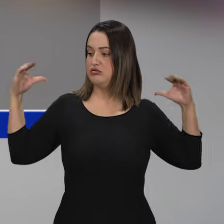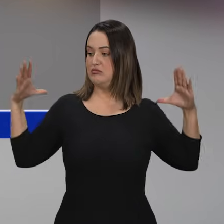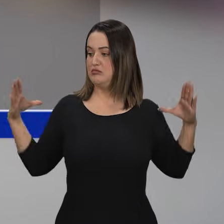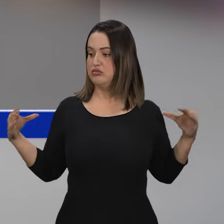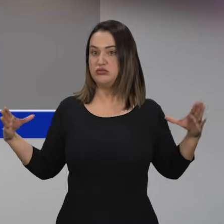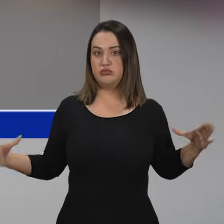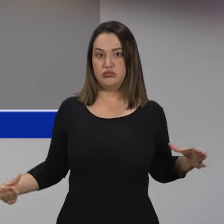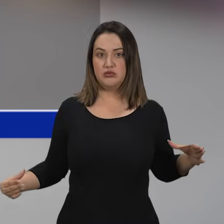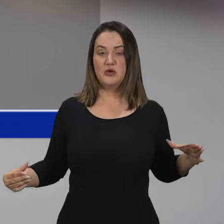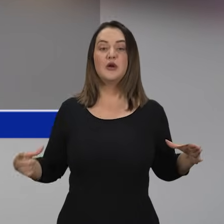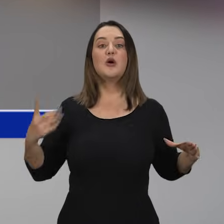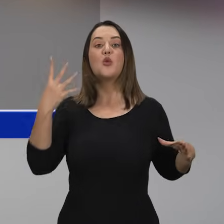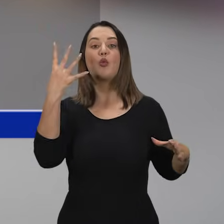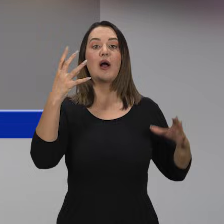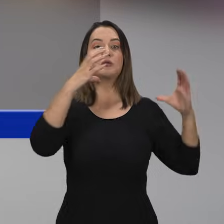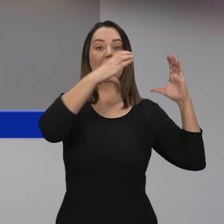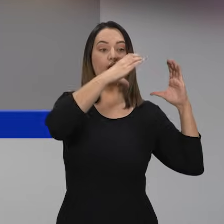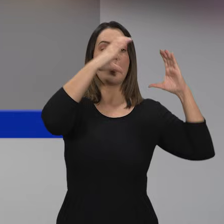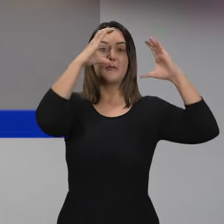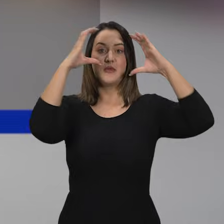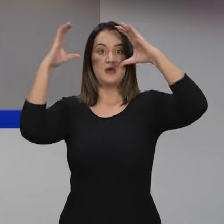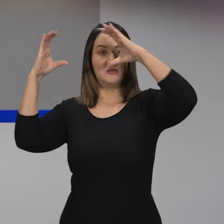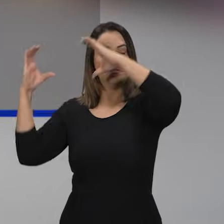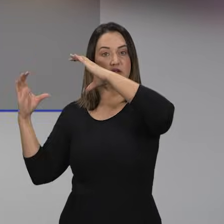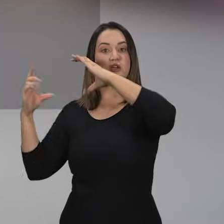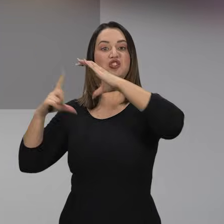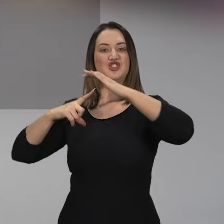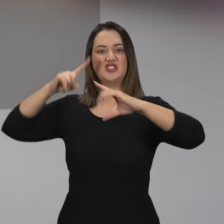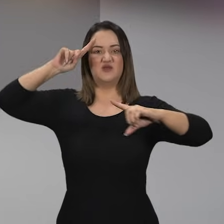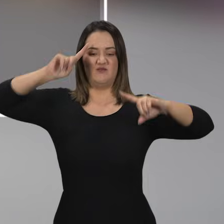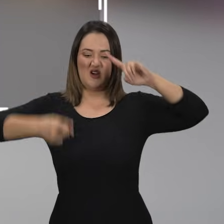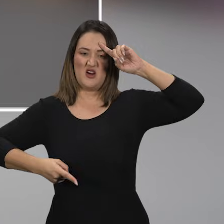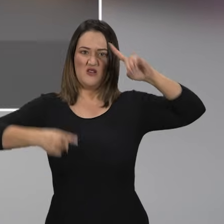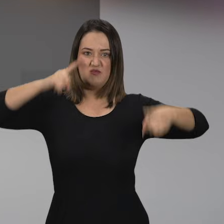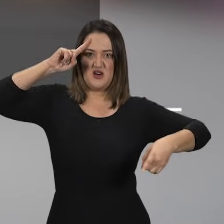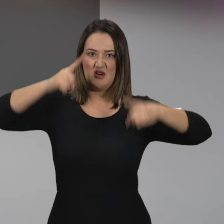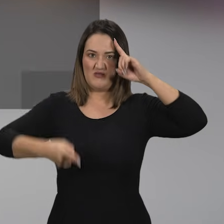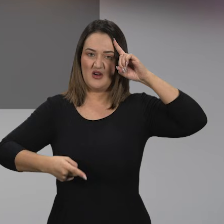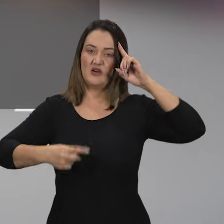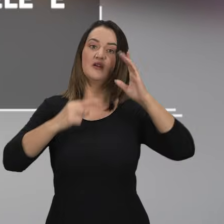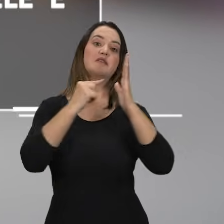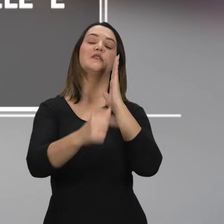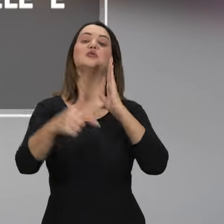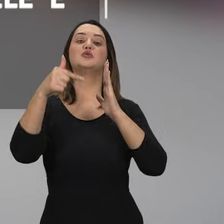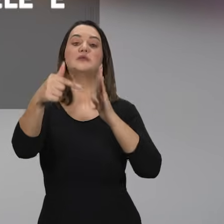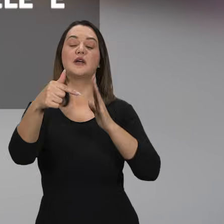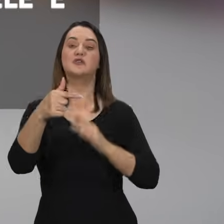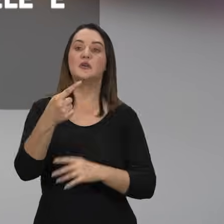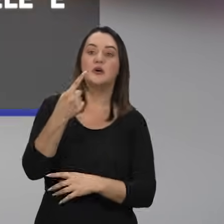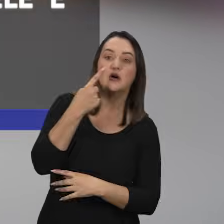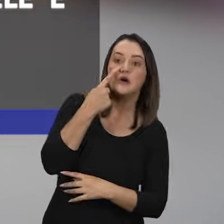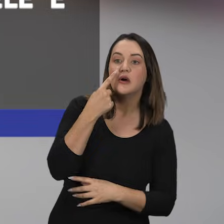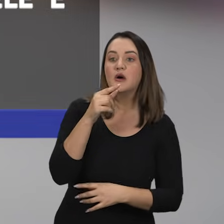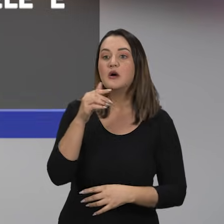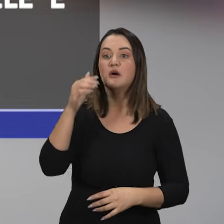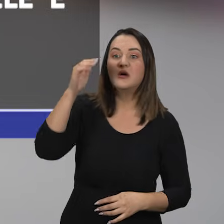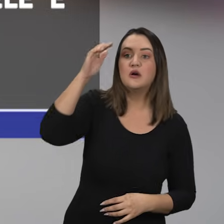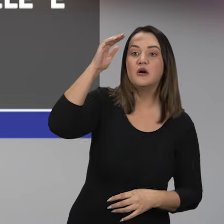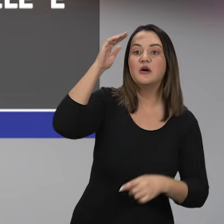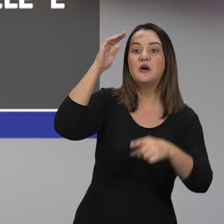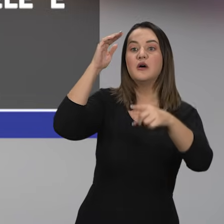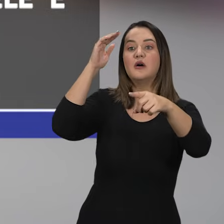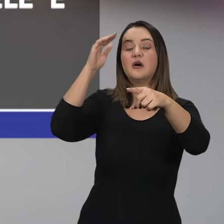ave, tinha também esse animal 4 cabeças, e foi-lhe dado domínio. Verso 7. Depois disso, eu continuei olhando,